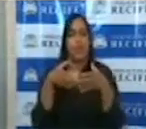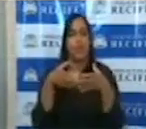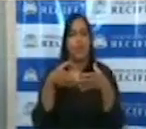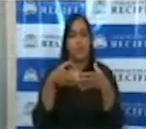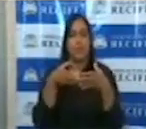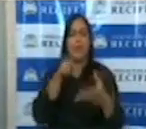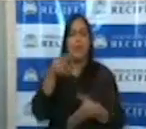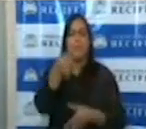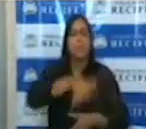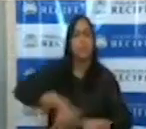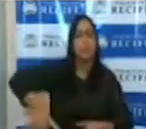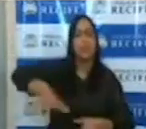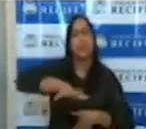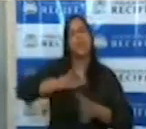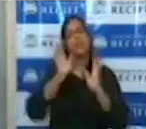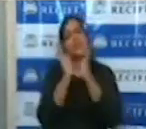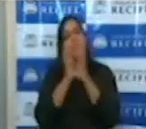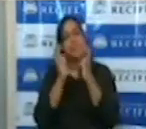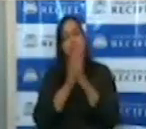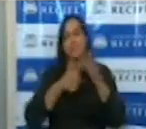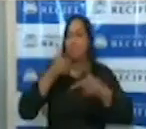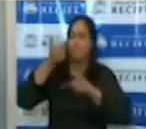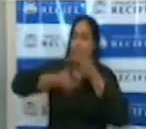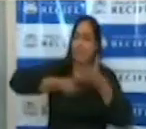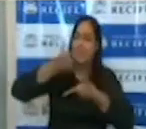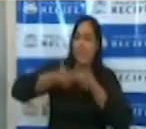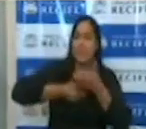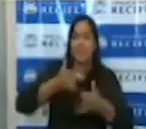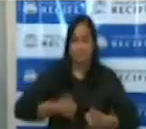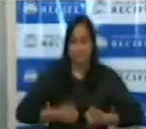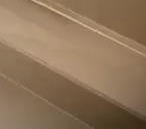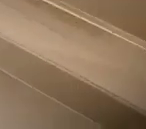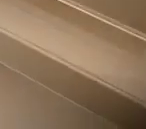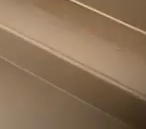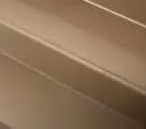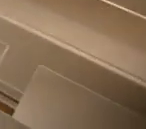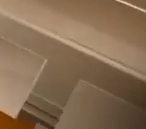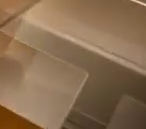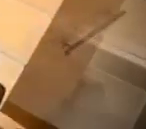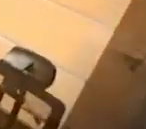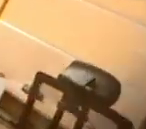recifense, e são ações como essa que engrandecem esse poder legislativo.